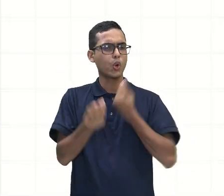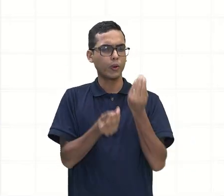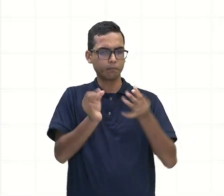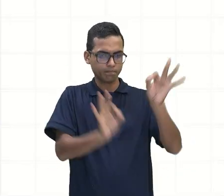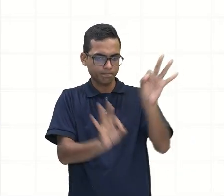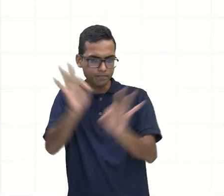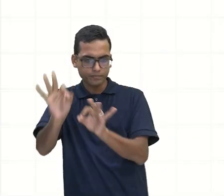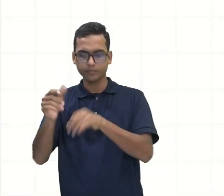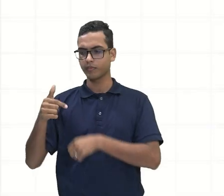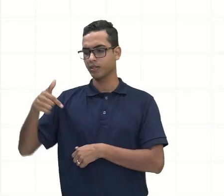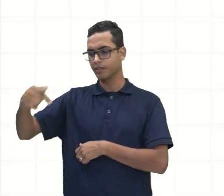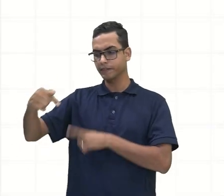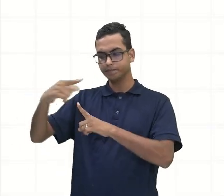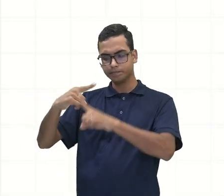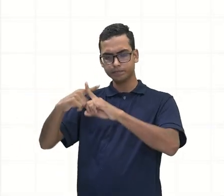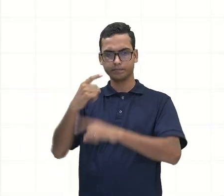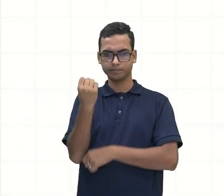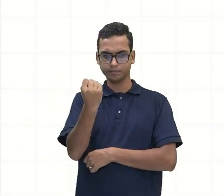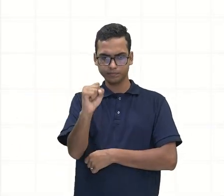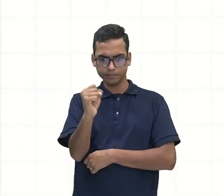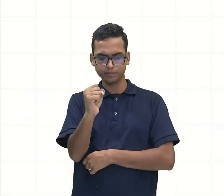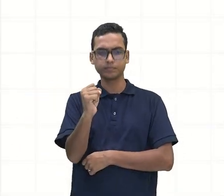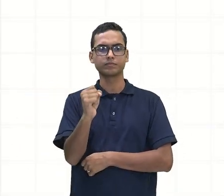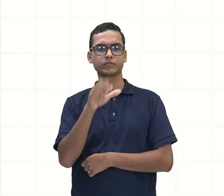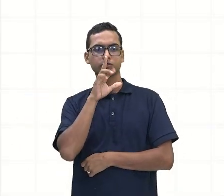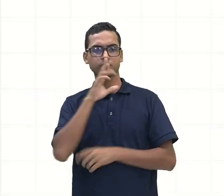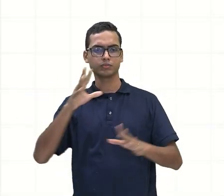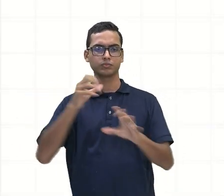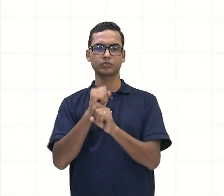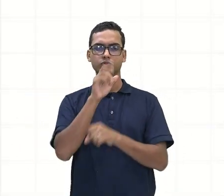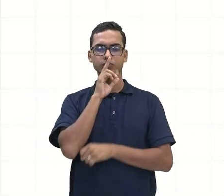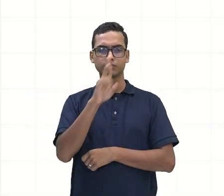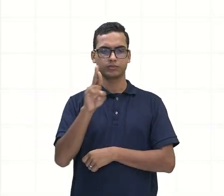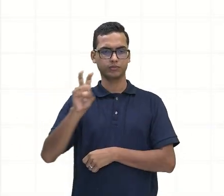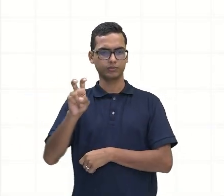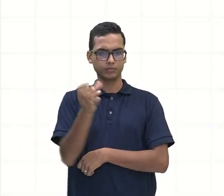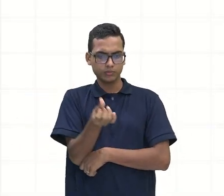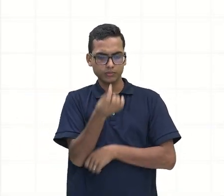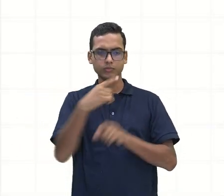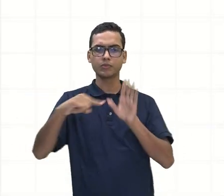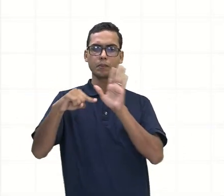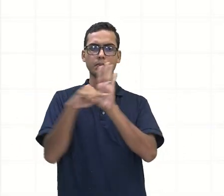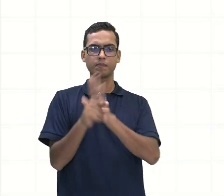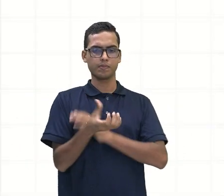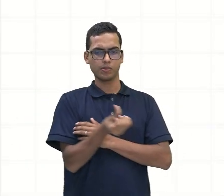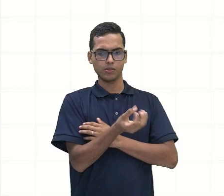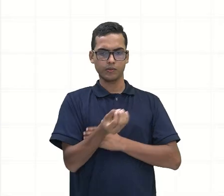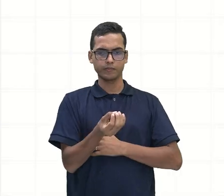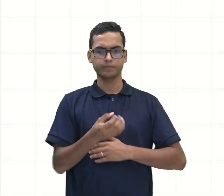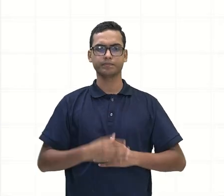7 vezes 8, 56, menos 60,